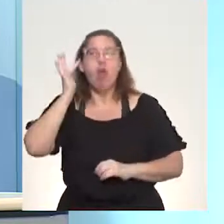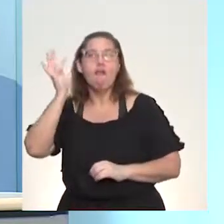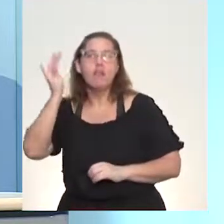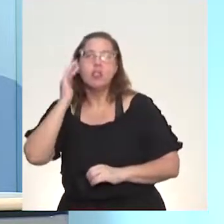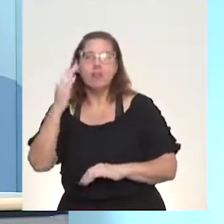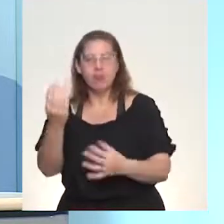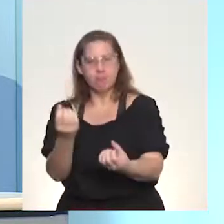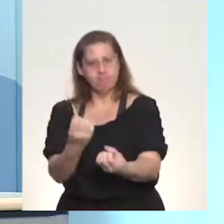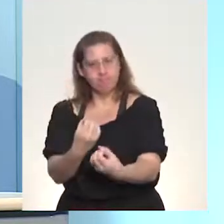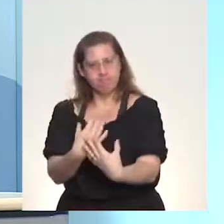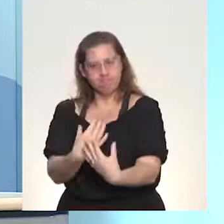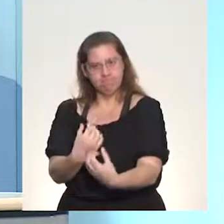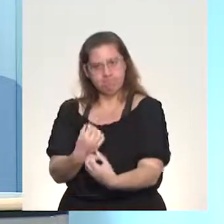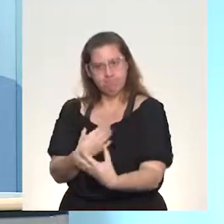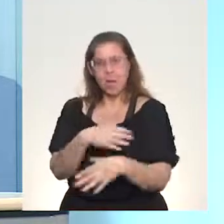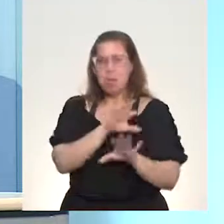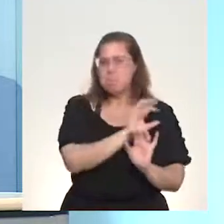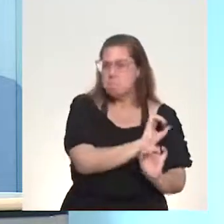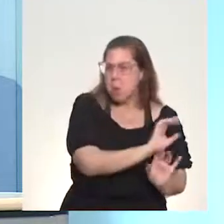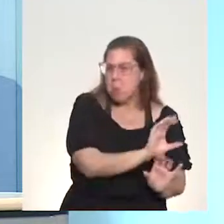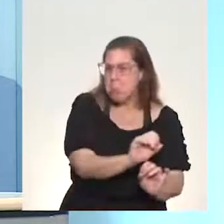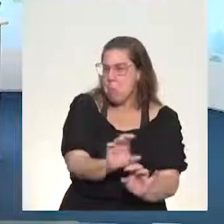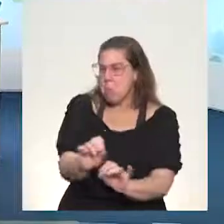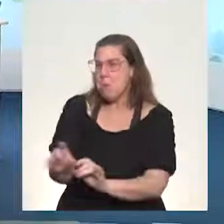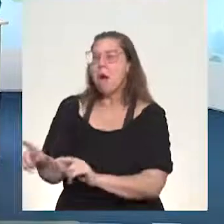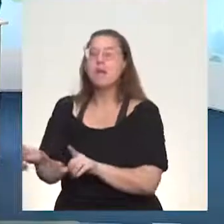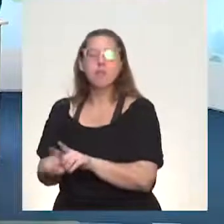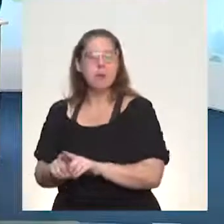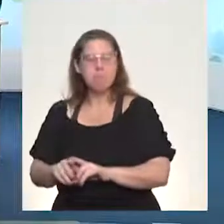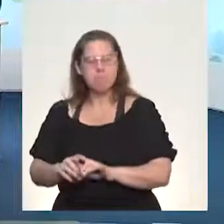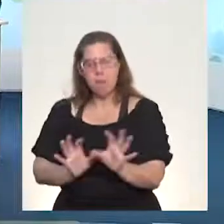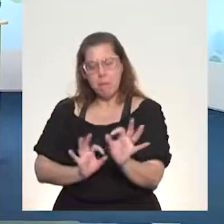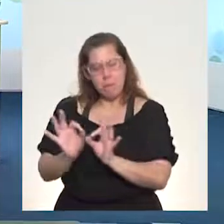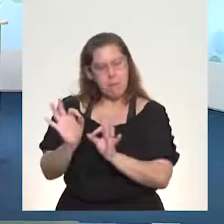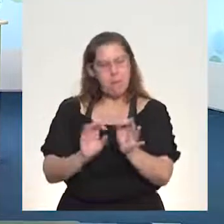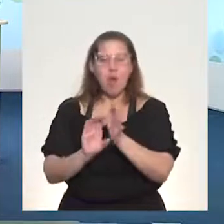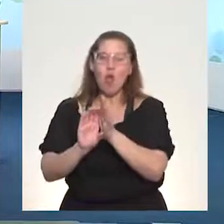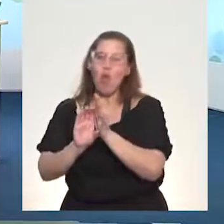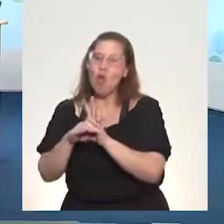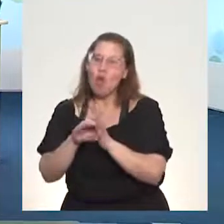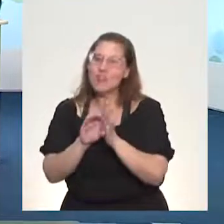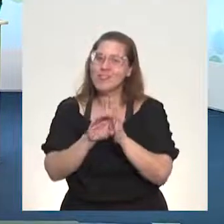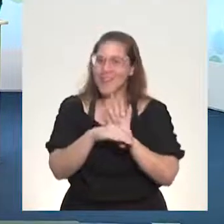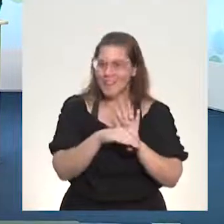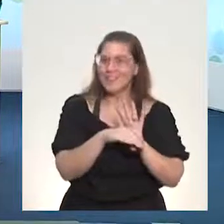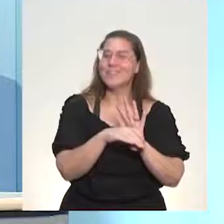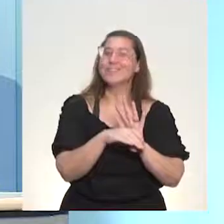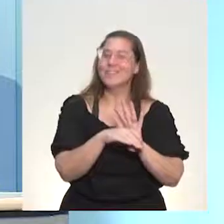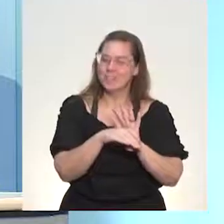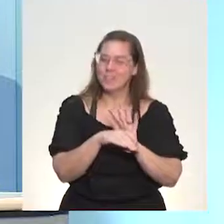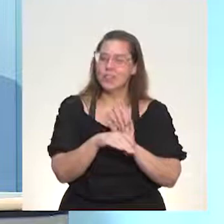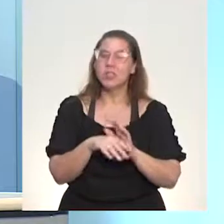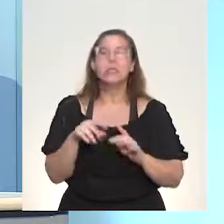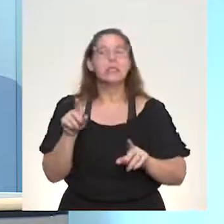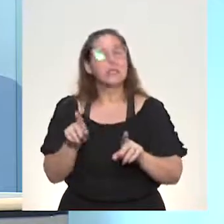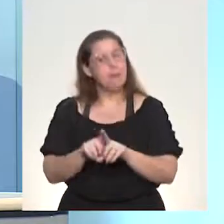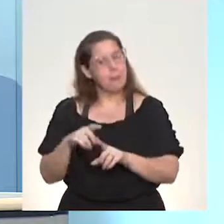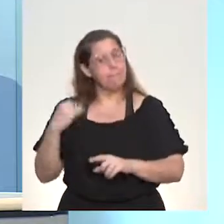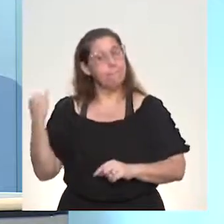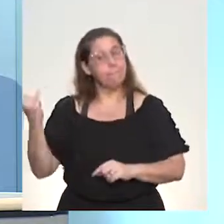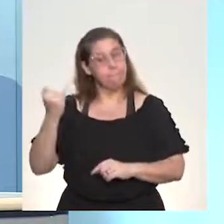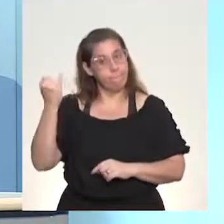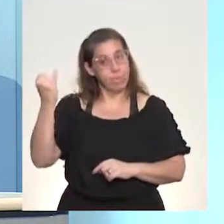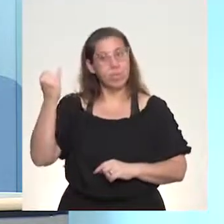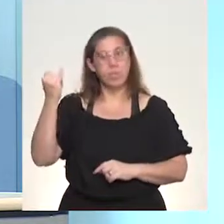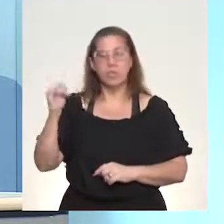nos ensina tem a ver com essa criação de conceitos, como eu falei a propósito do Gilles Deleuze, né? E uma outra coisa importante também é